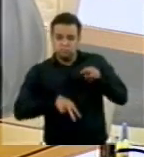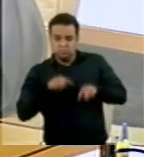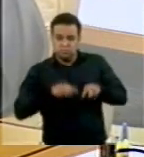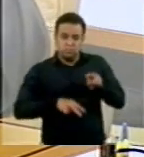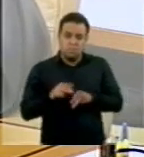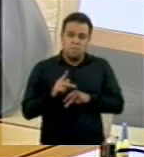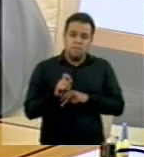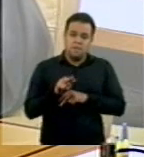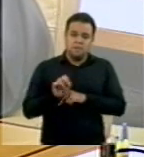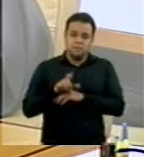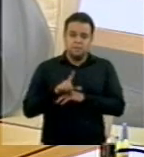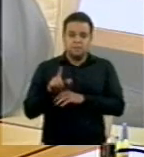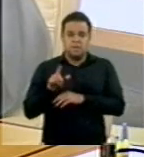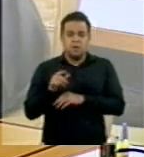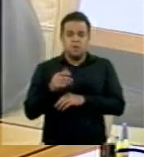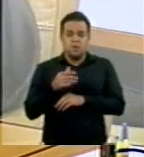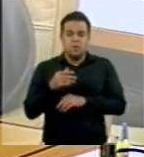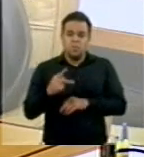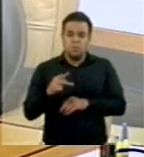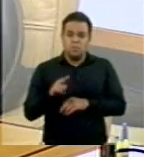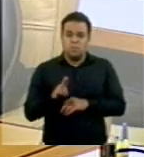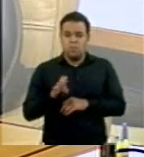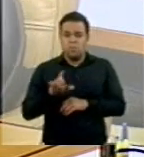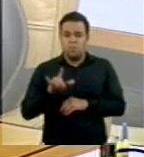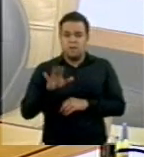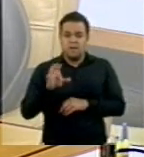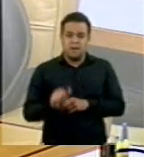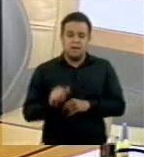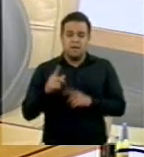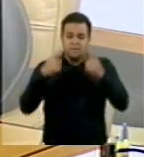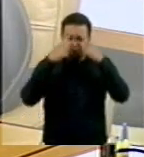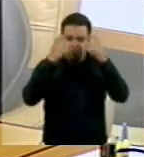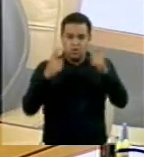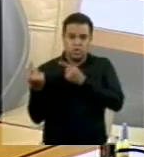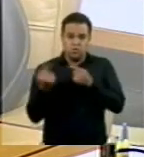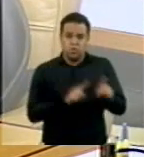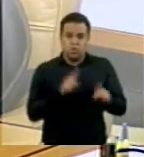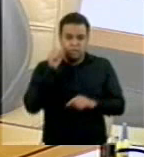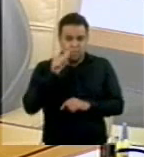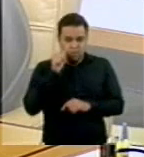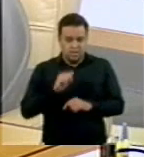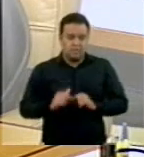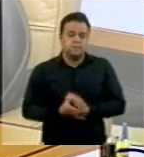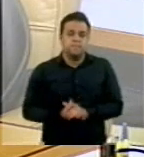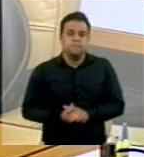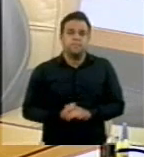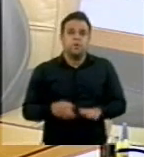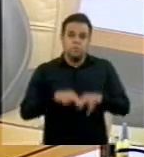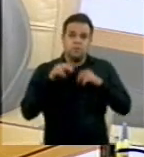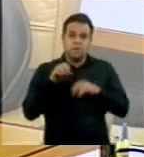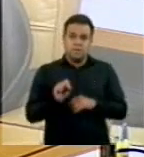penal pública no caso de violência doméstica ou intrafamiliar contra mulheres. Esta corte